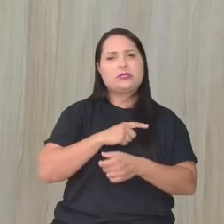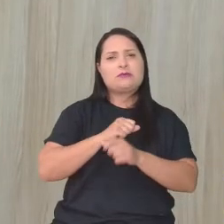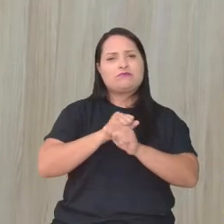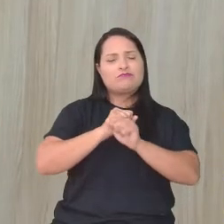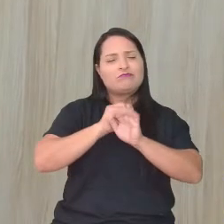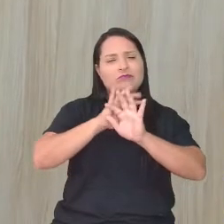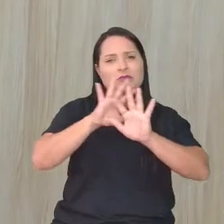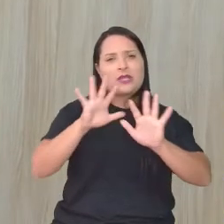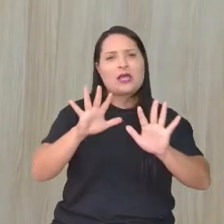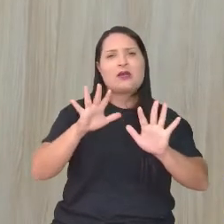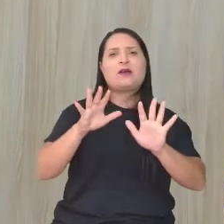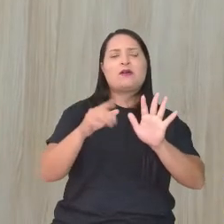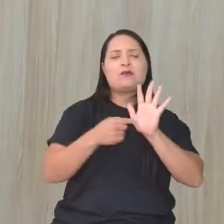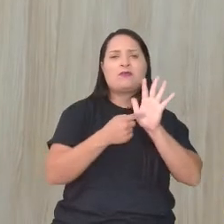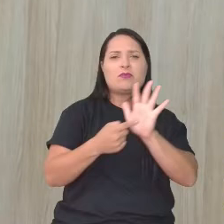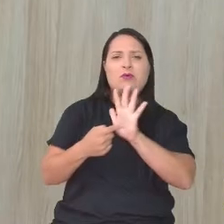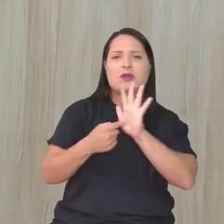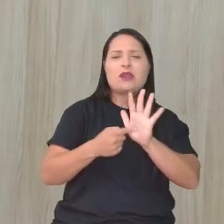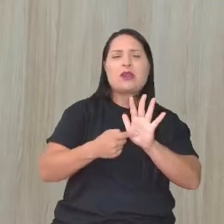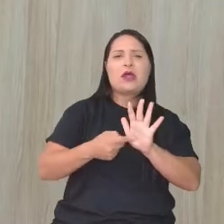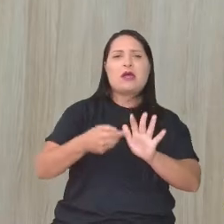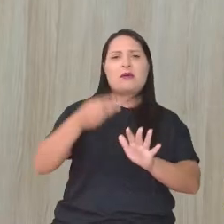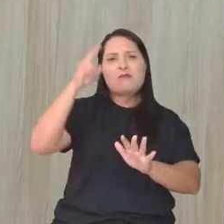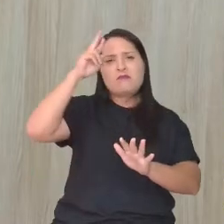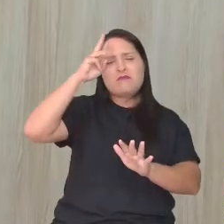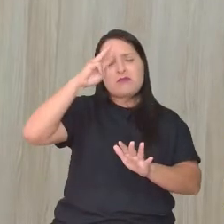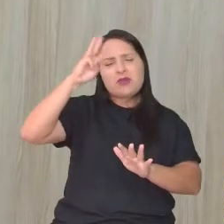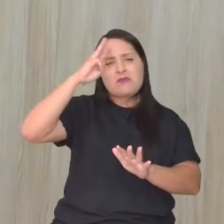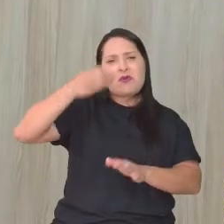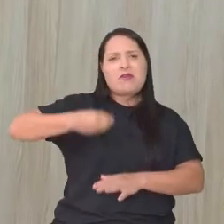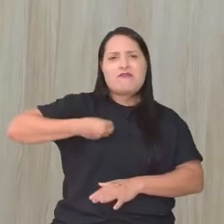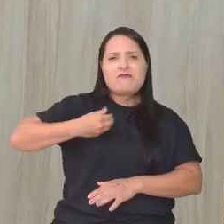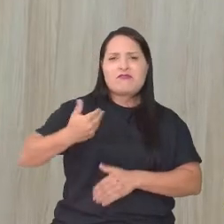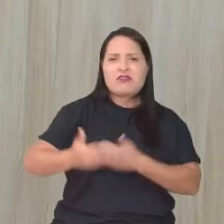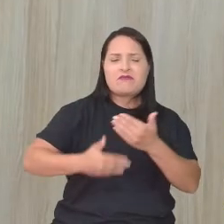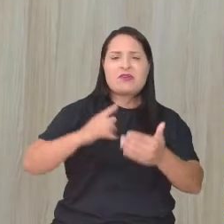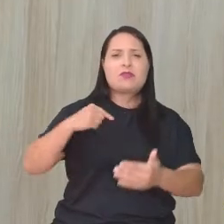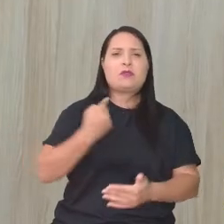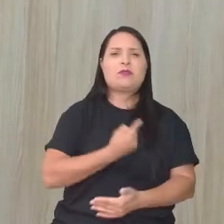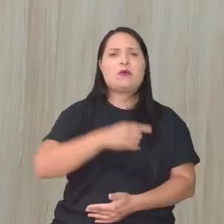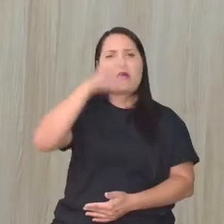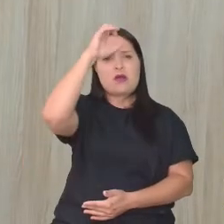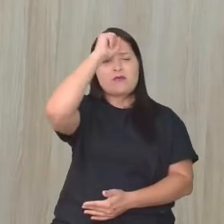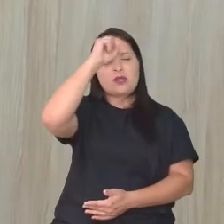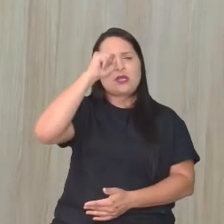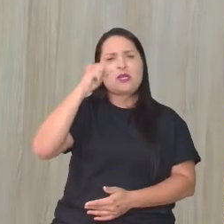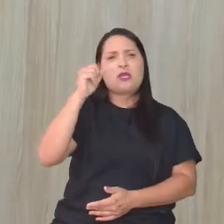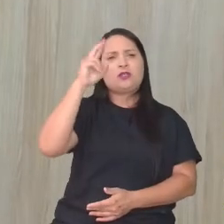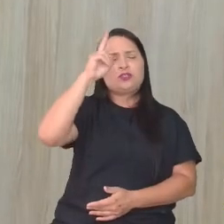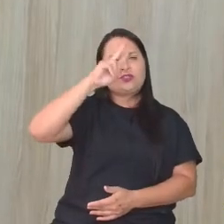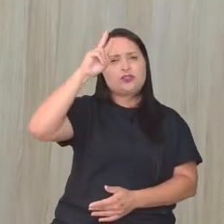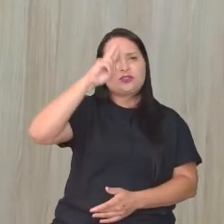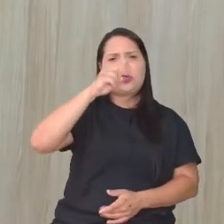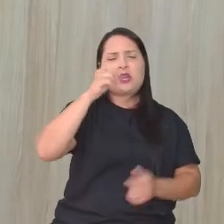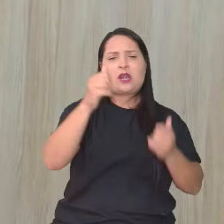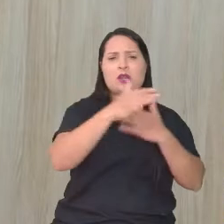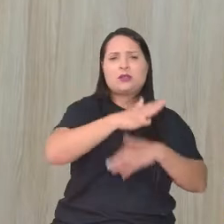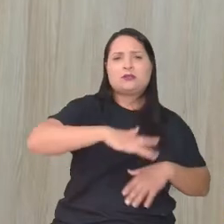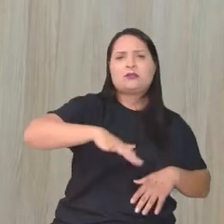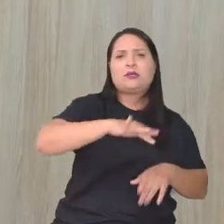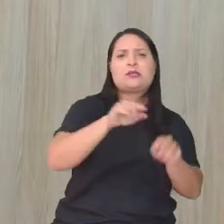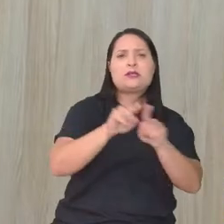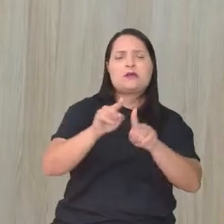para que essa memória fique viva, que a gente conheça a história. Não só a história da nossa cidade, mas a história desses povos, né?